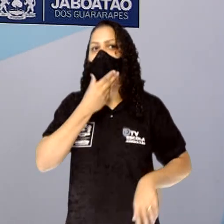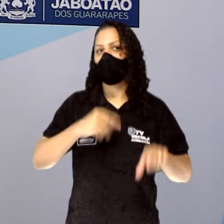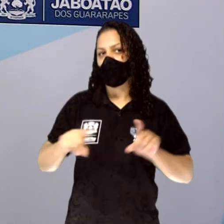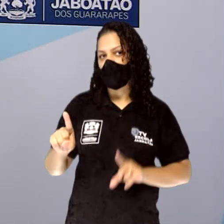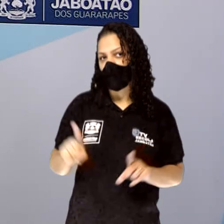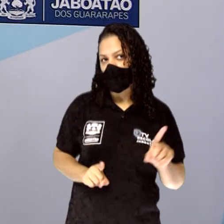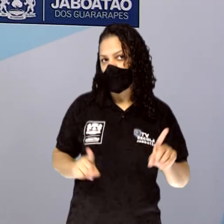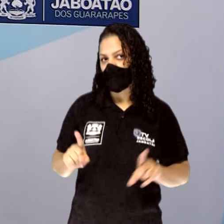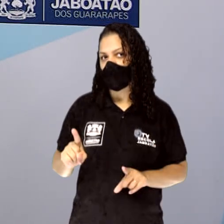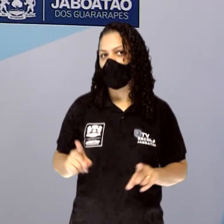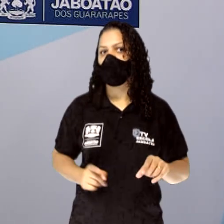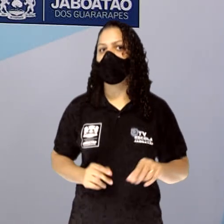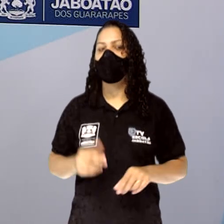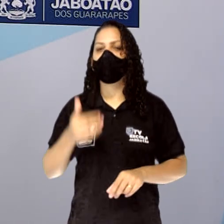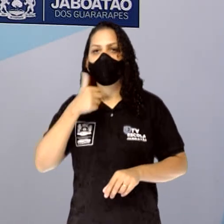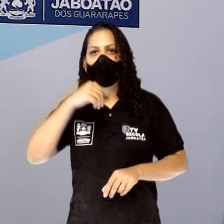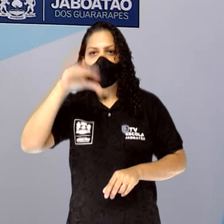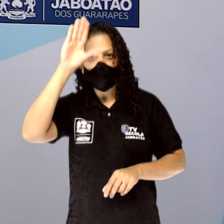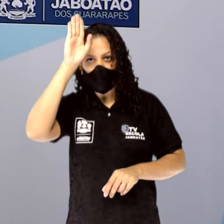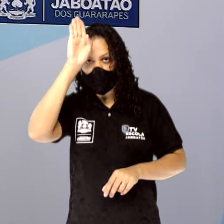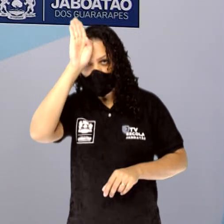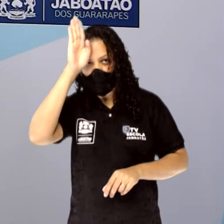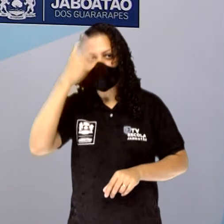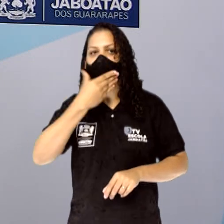niece, nephew.